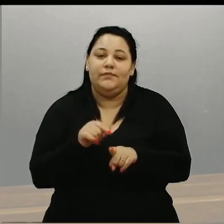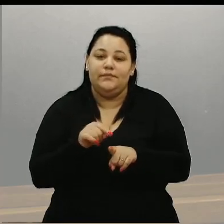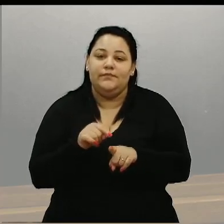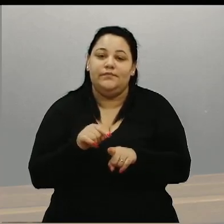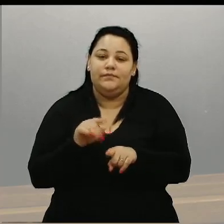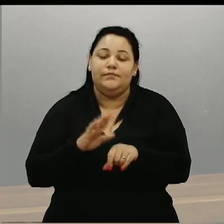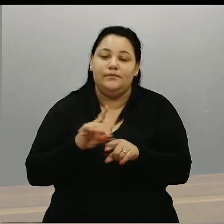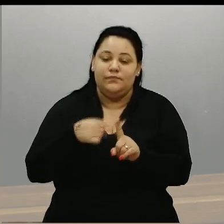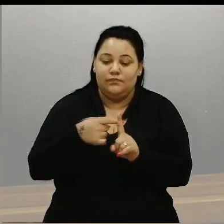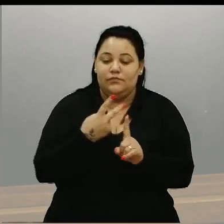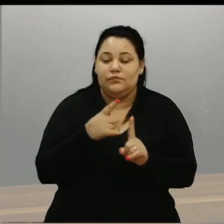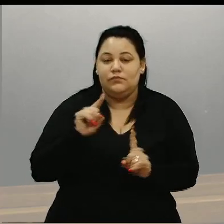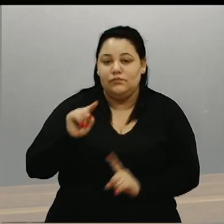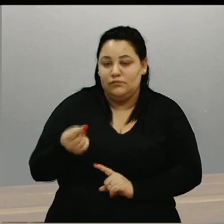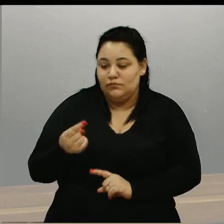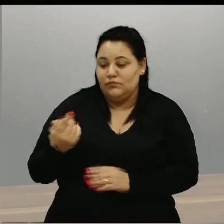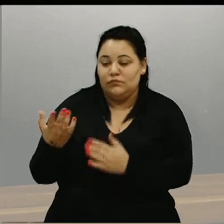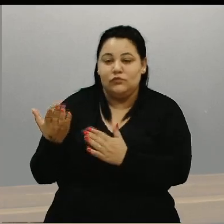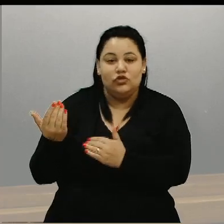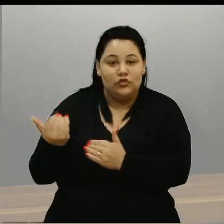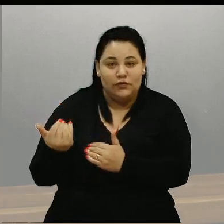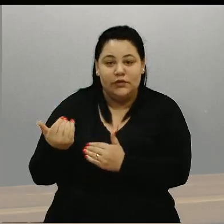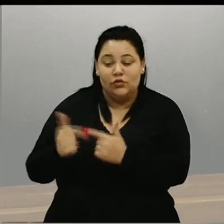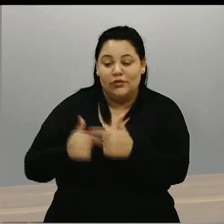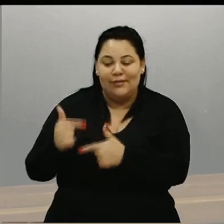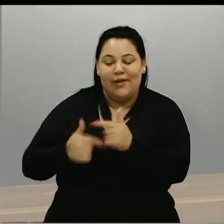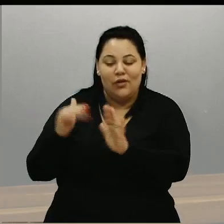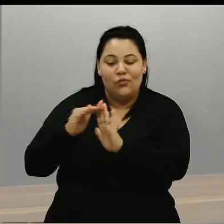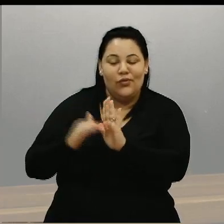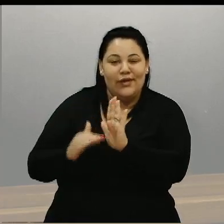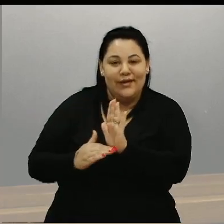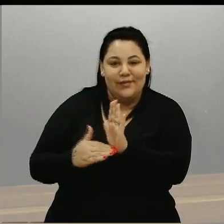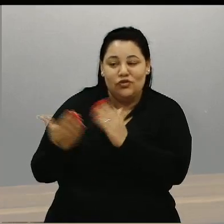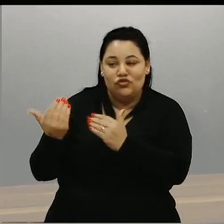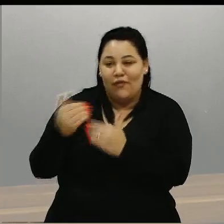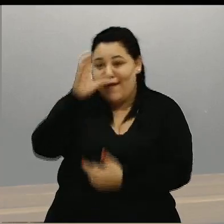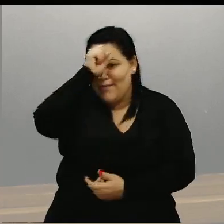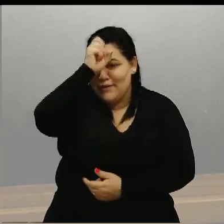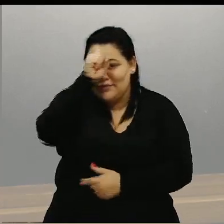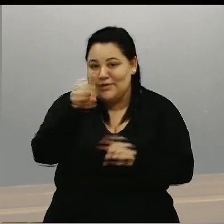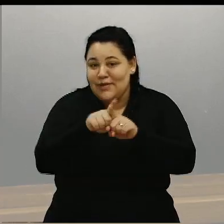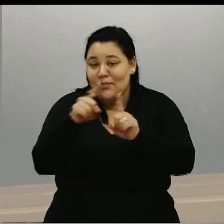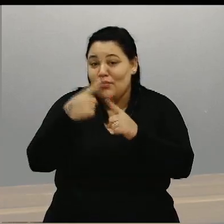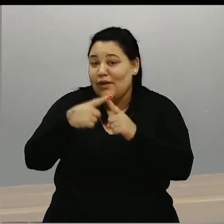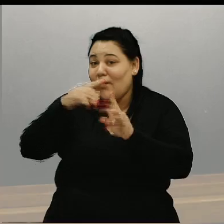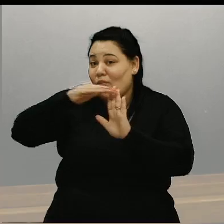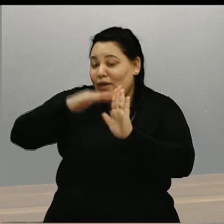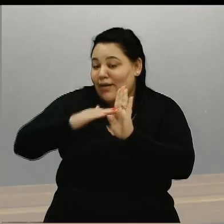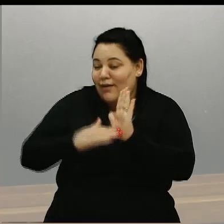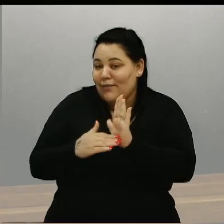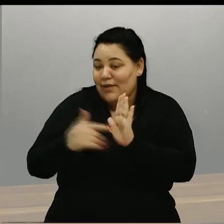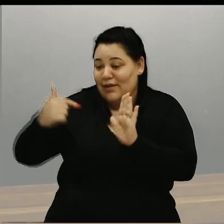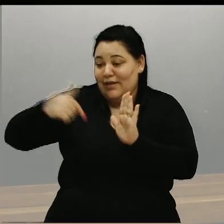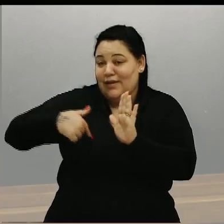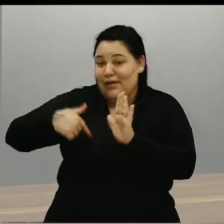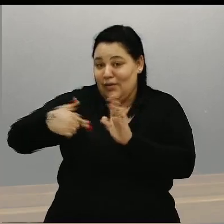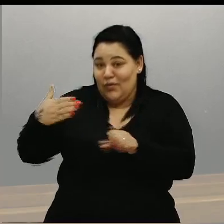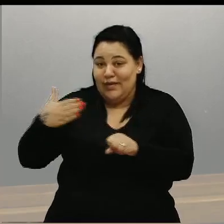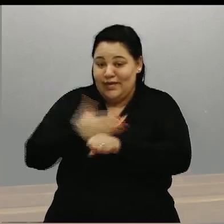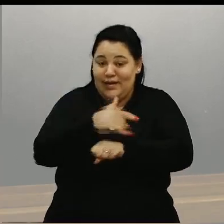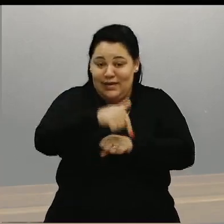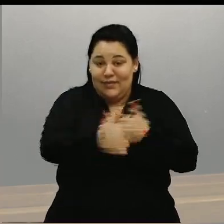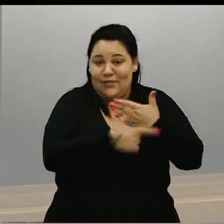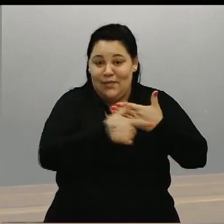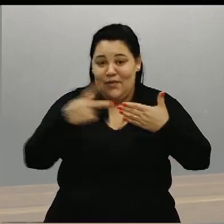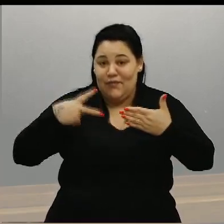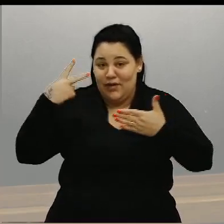jovens no trabalho no programa do jovem aprendiz Esse é um programa que desde que eu assumi nessa casa